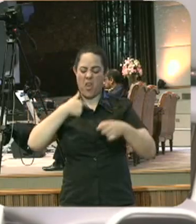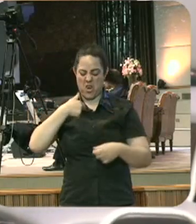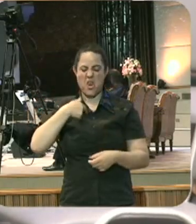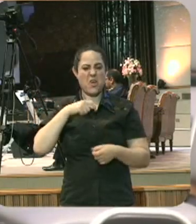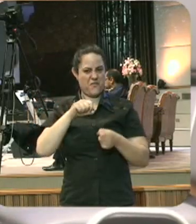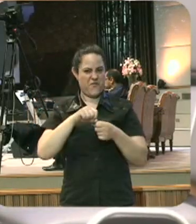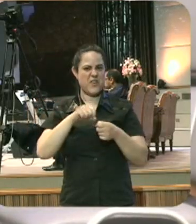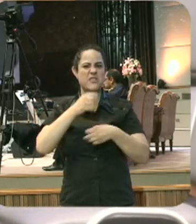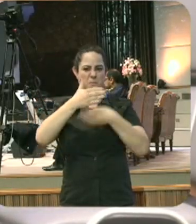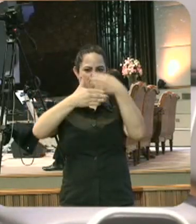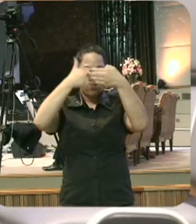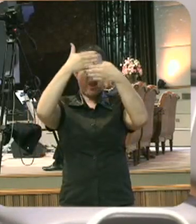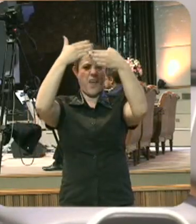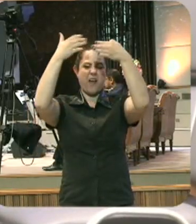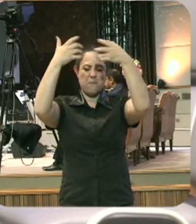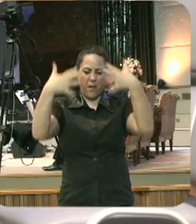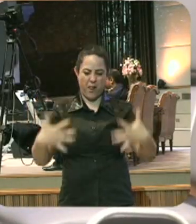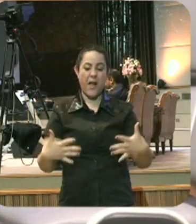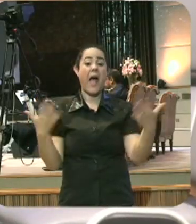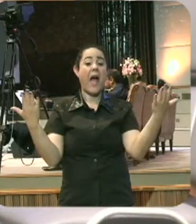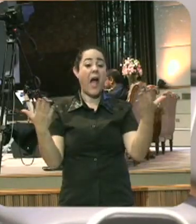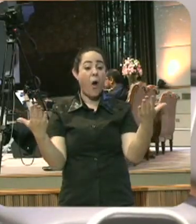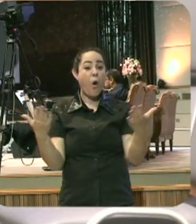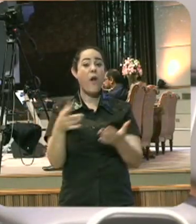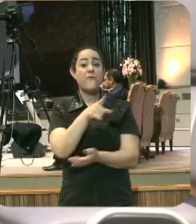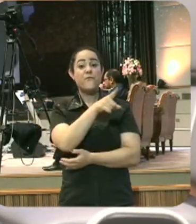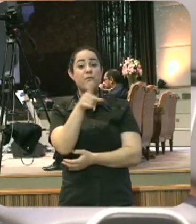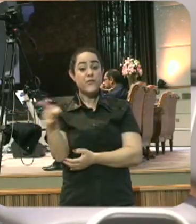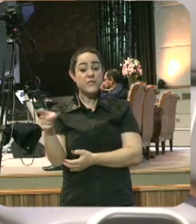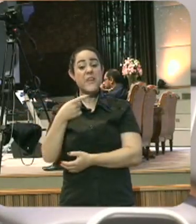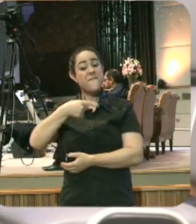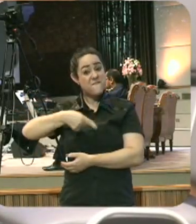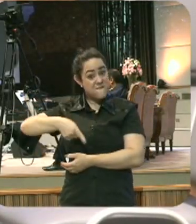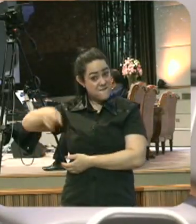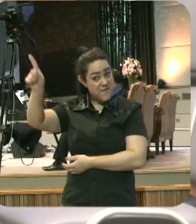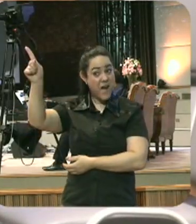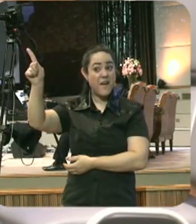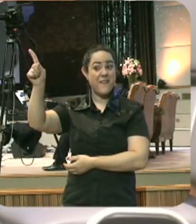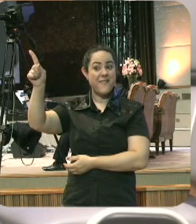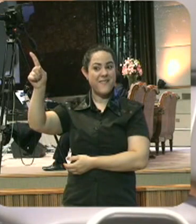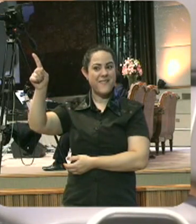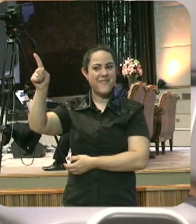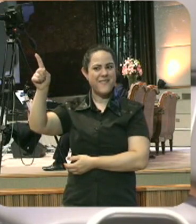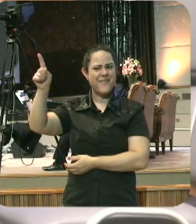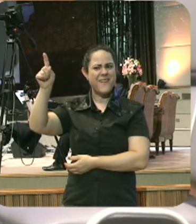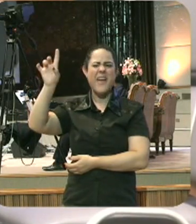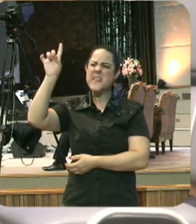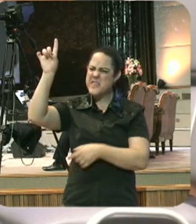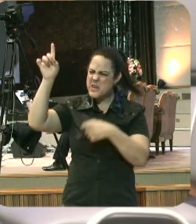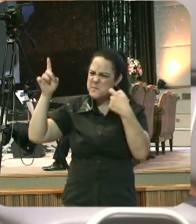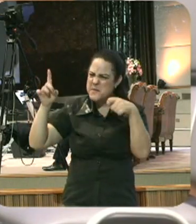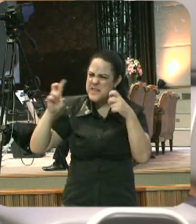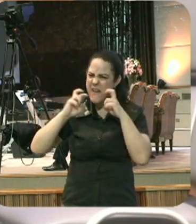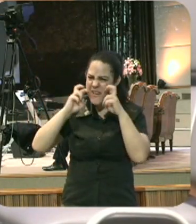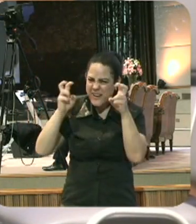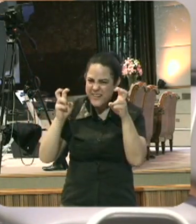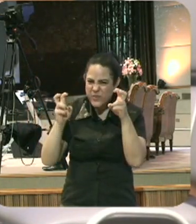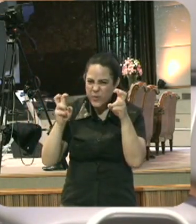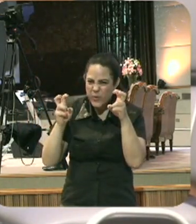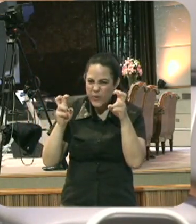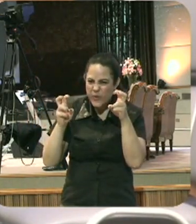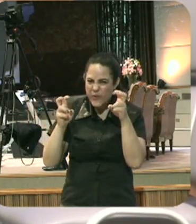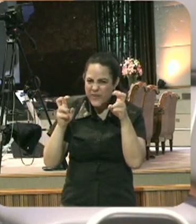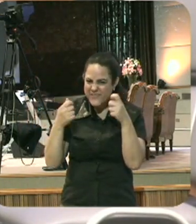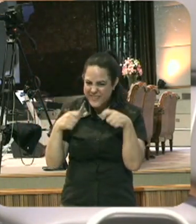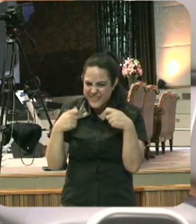fiz, caiu a muralha, e eu te convidei a participar comigo. Será que Deus precisava do grito do povo?